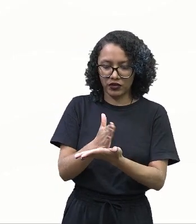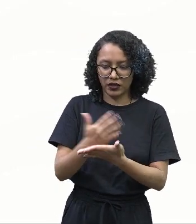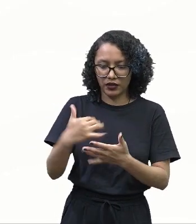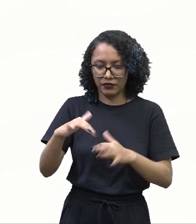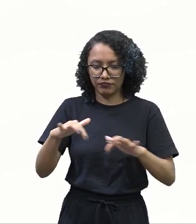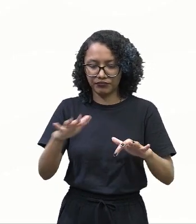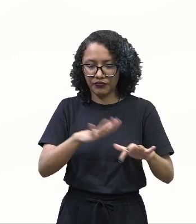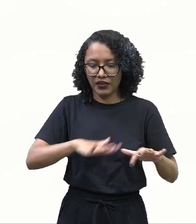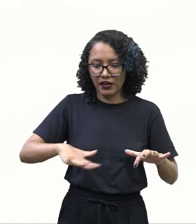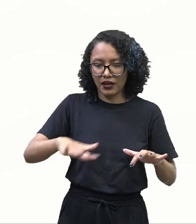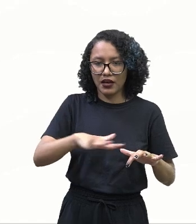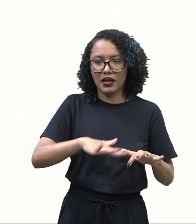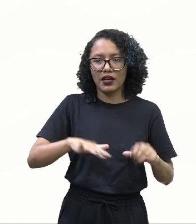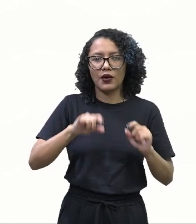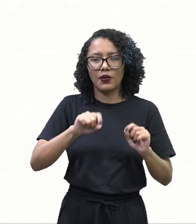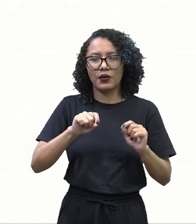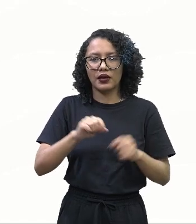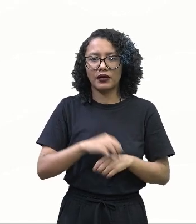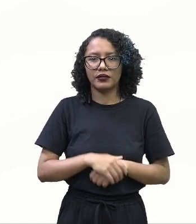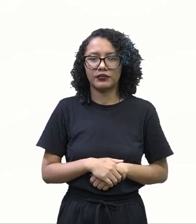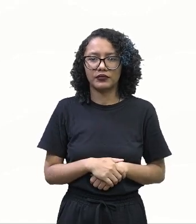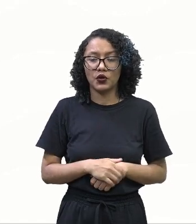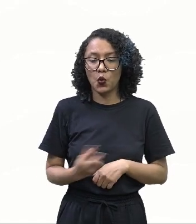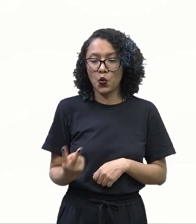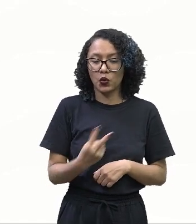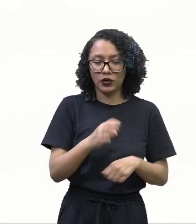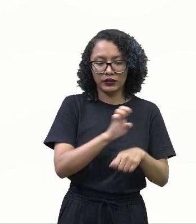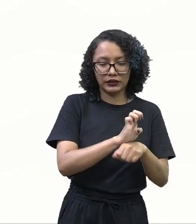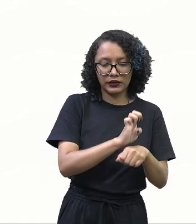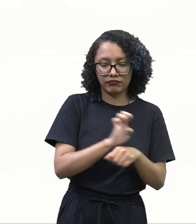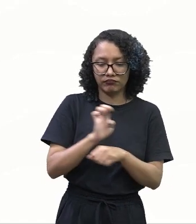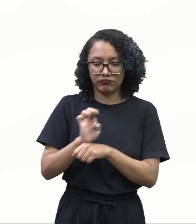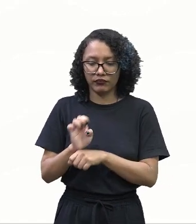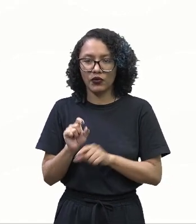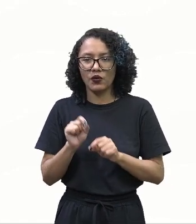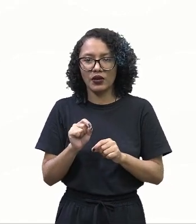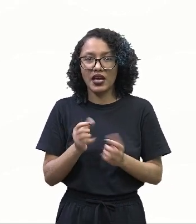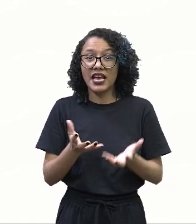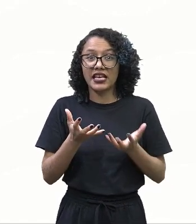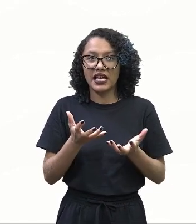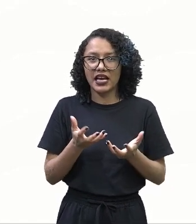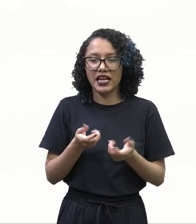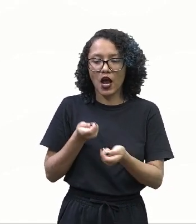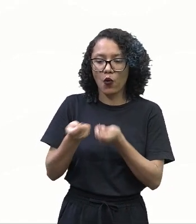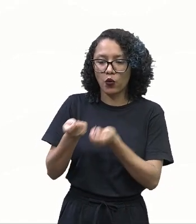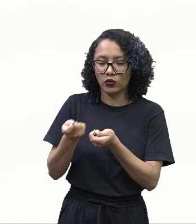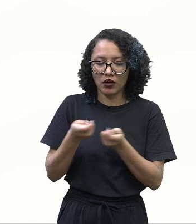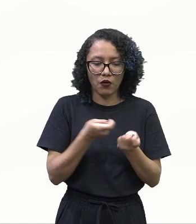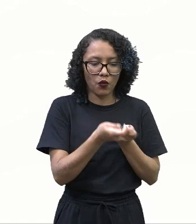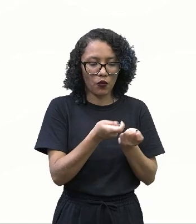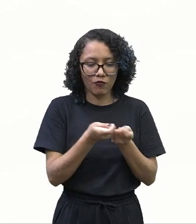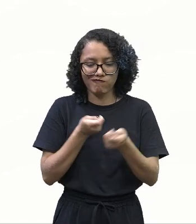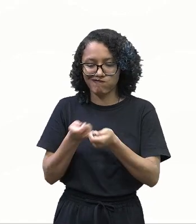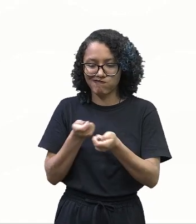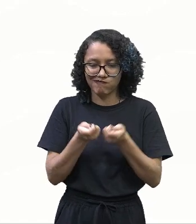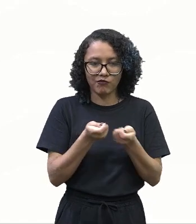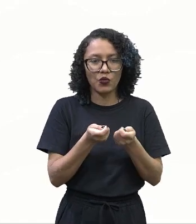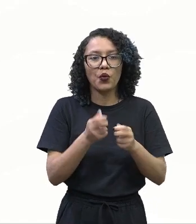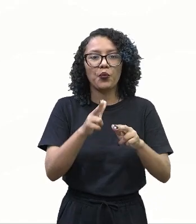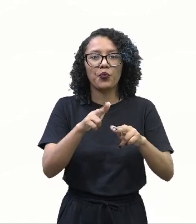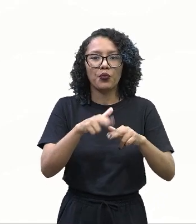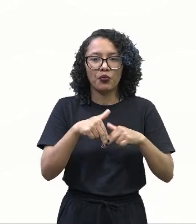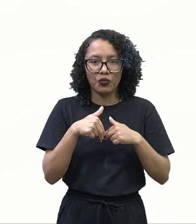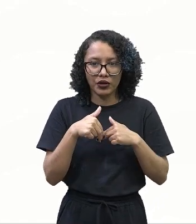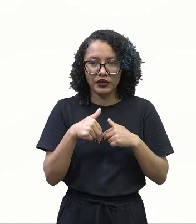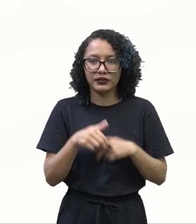era contestada, ambos os estados contestavam a posse dessa região. Por isso, a gente vai chamar essa revolta,